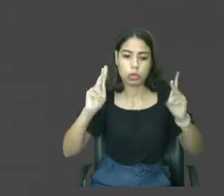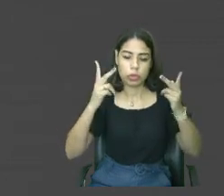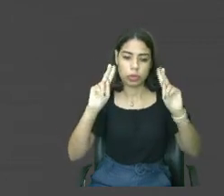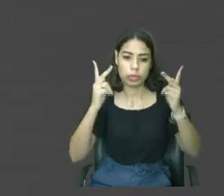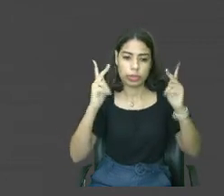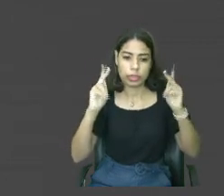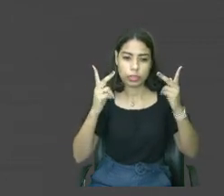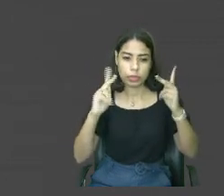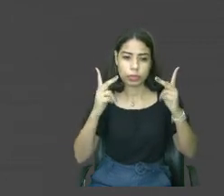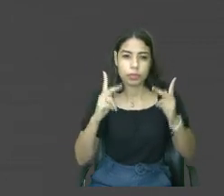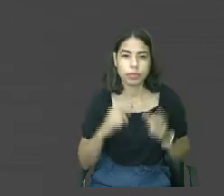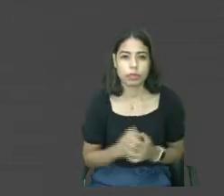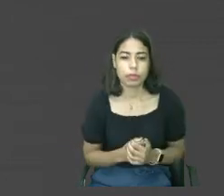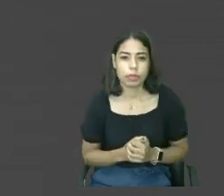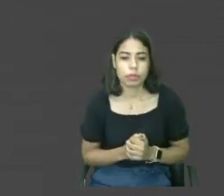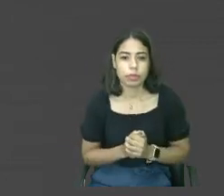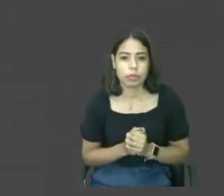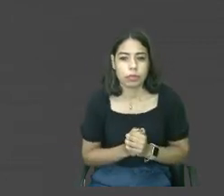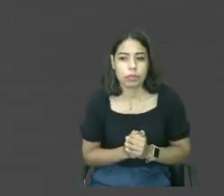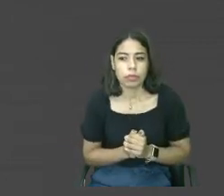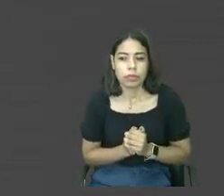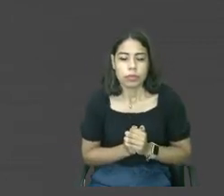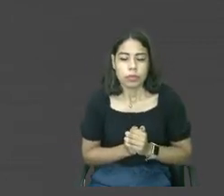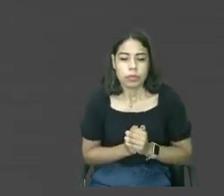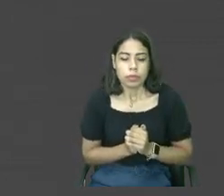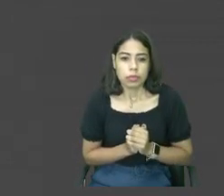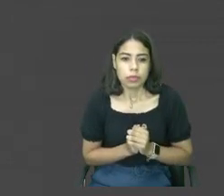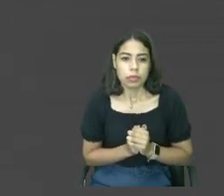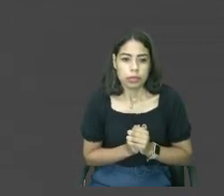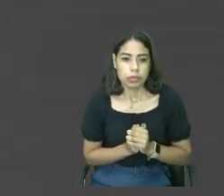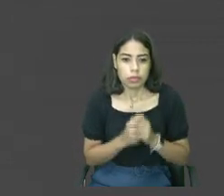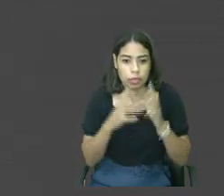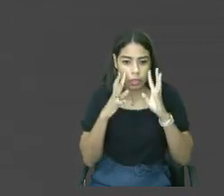na nossa rede de saúde, começando pela atenção básica.